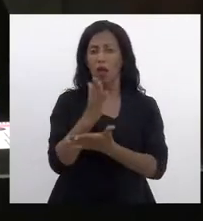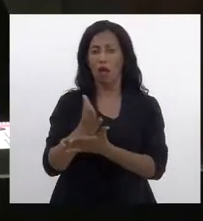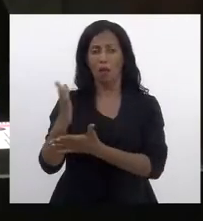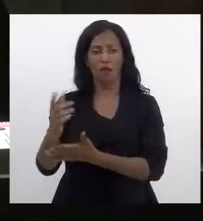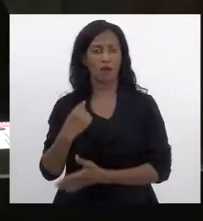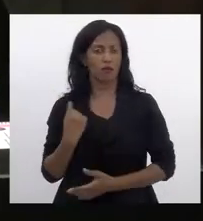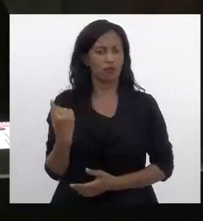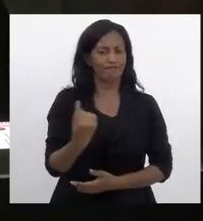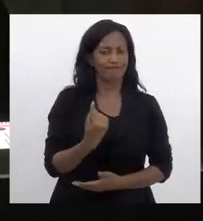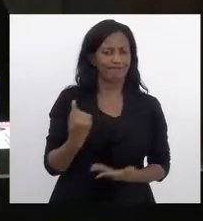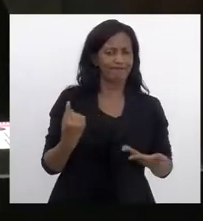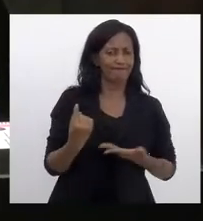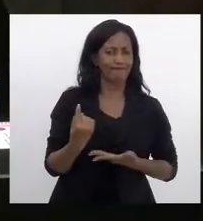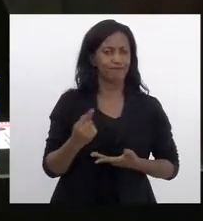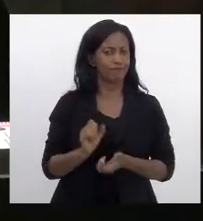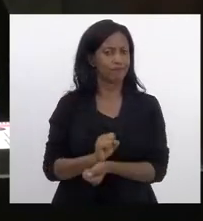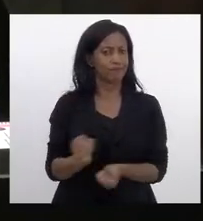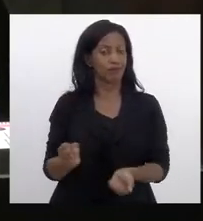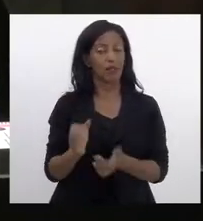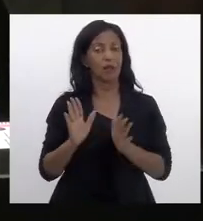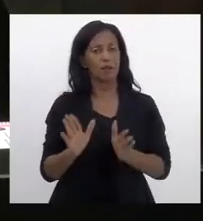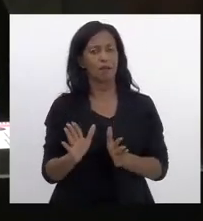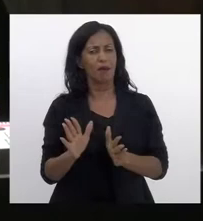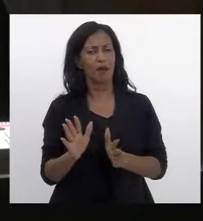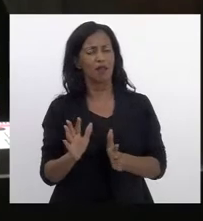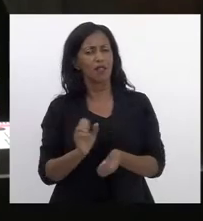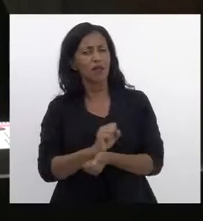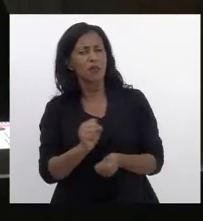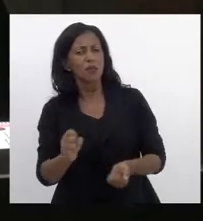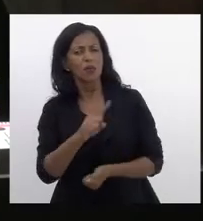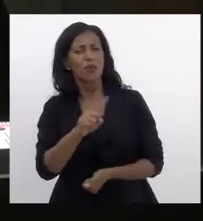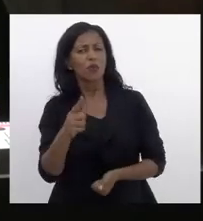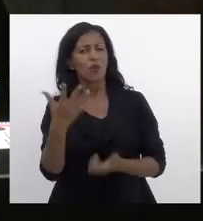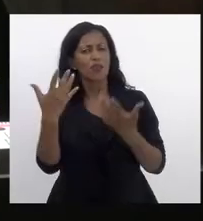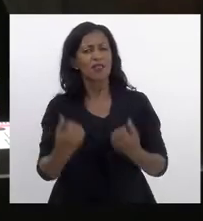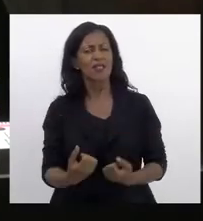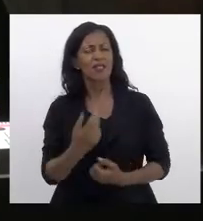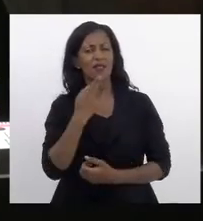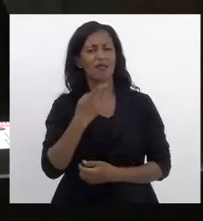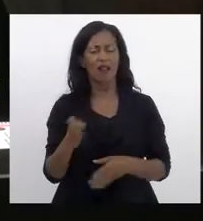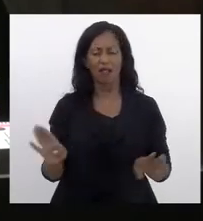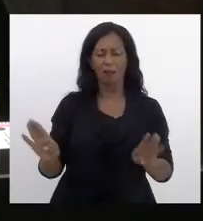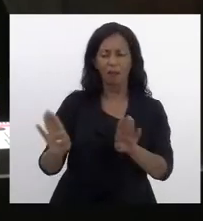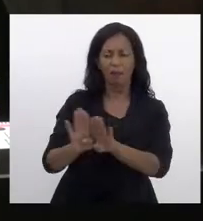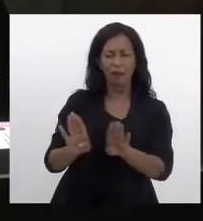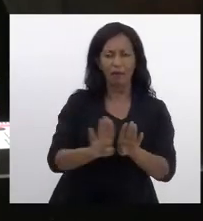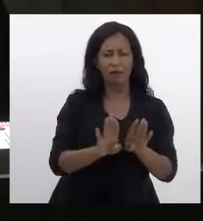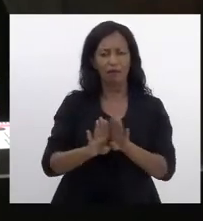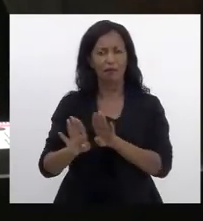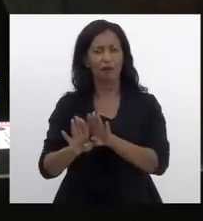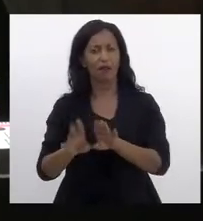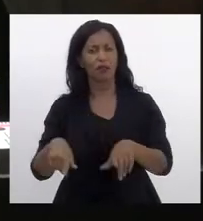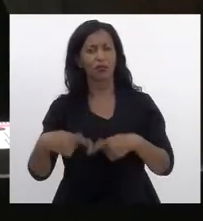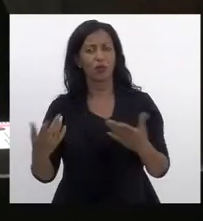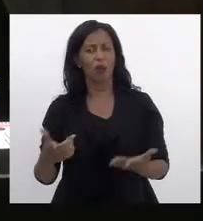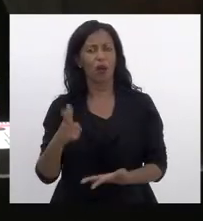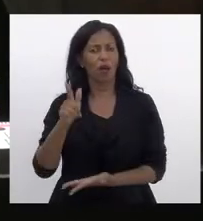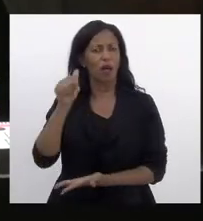sozinho. Mas é inadmissível, quando nós falamos de paridade, nós termos a